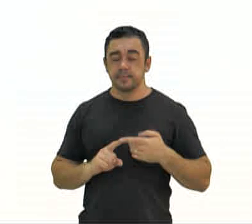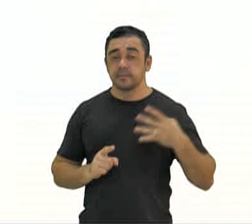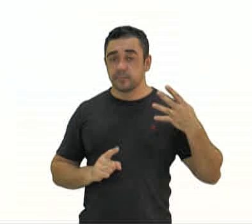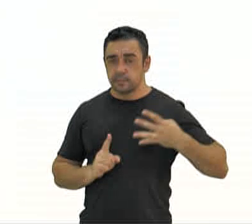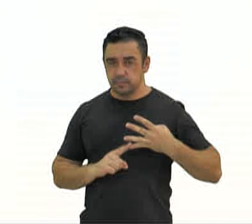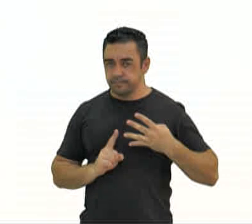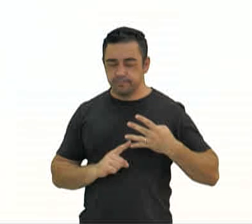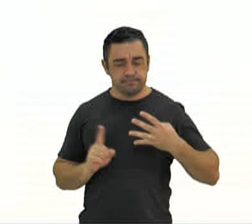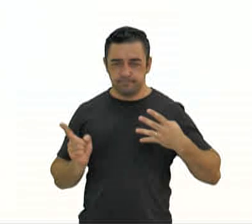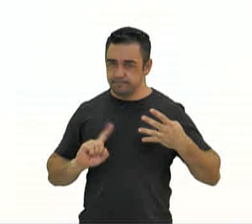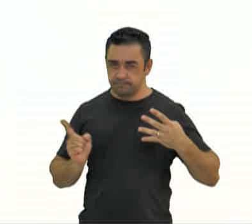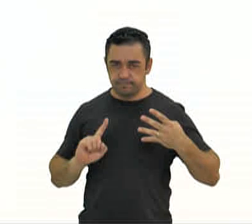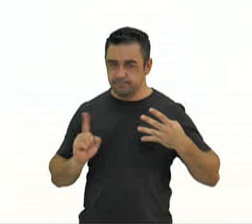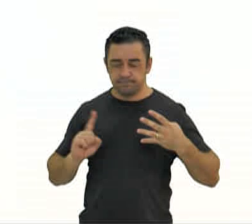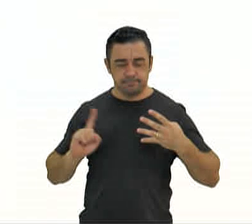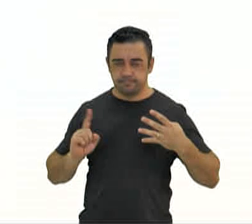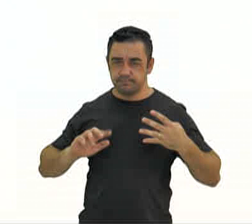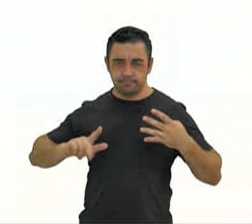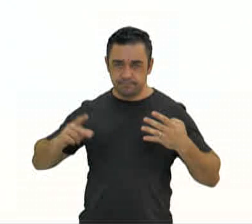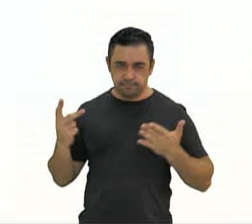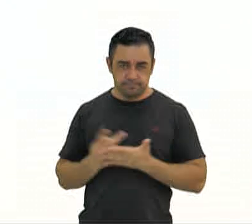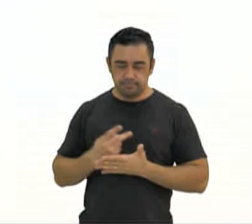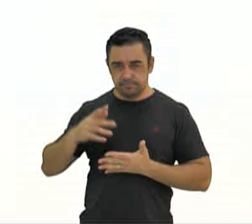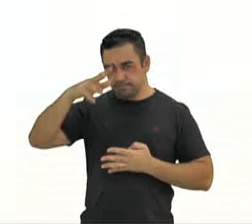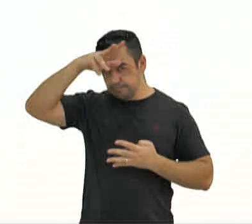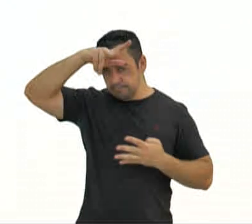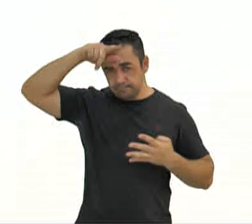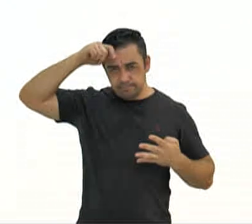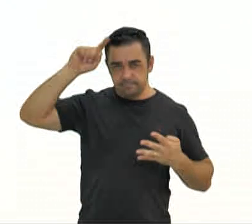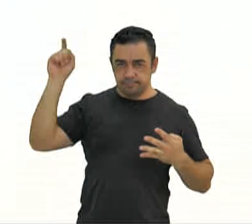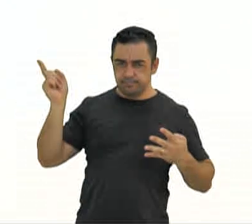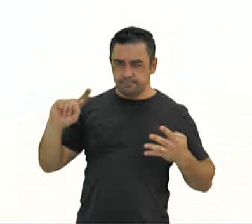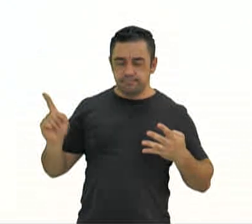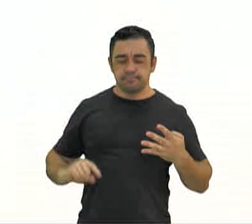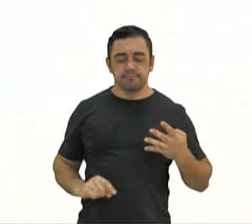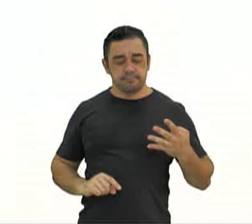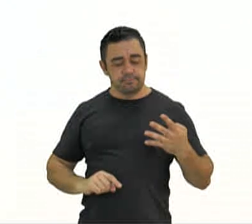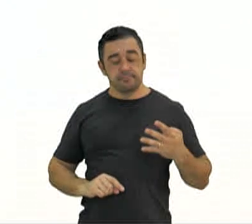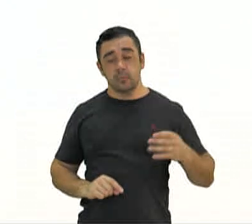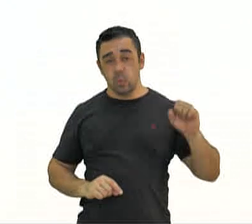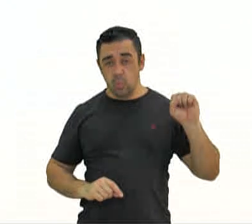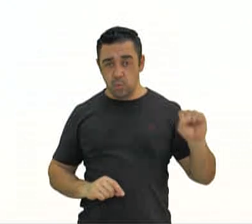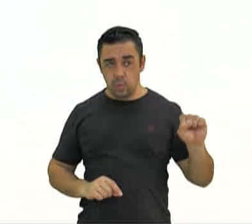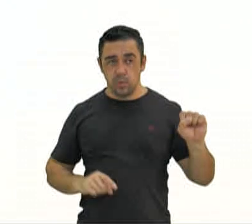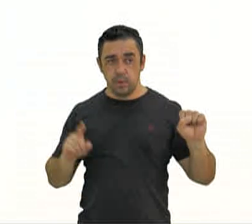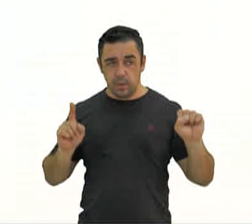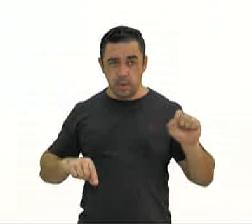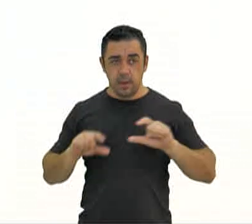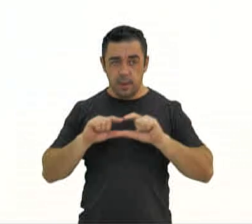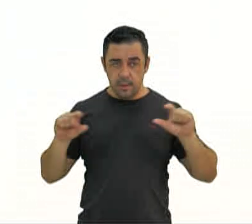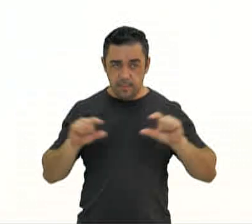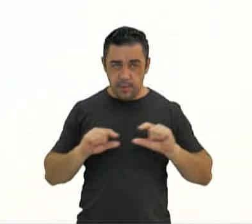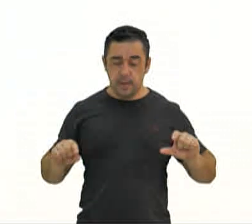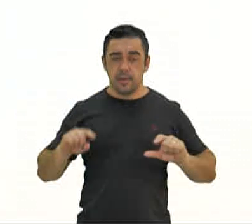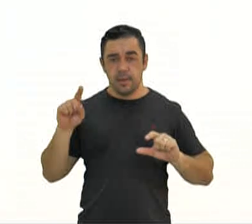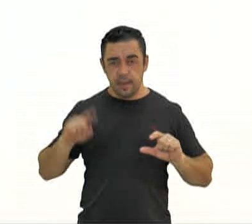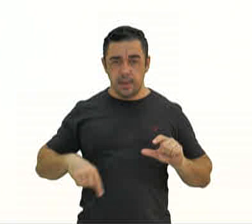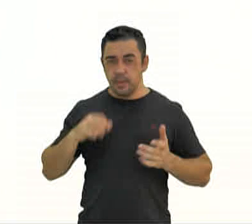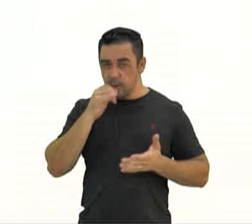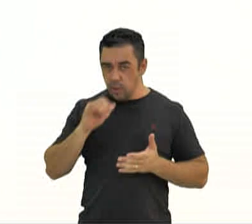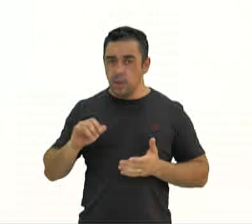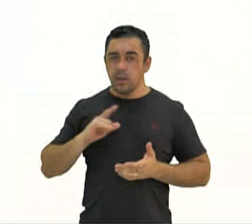na região do Mato Grosso, sabemos que não é. Na número 8, camada derivada energética e que